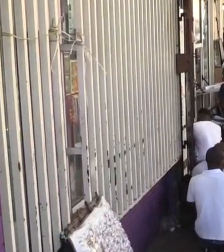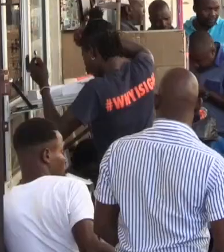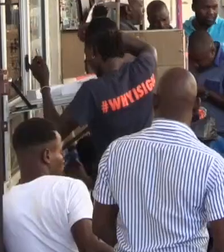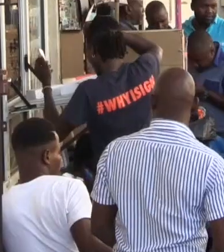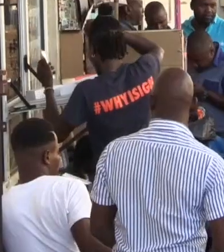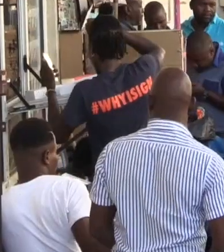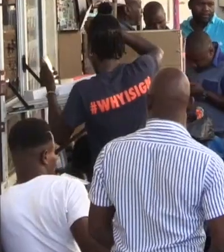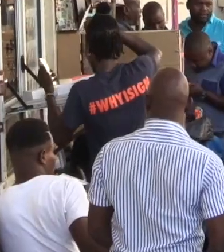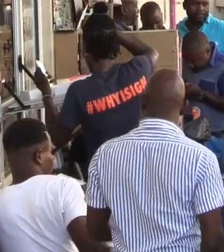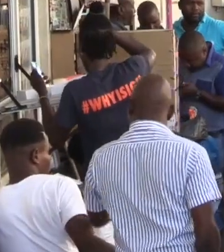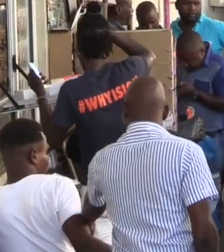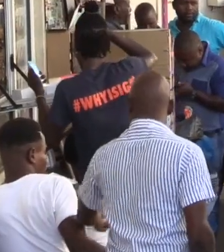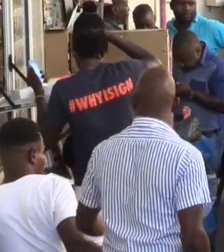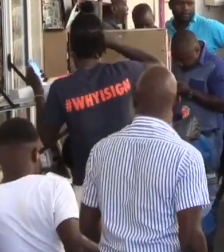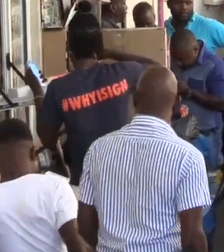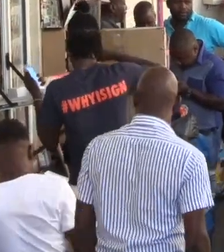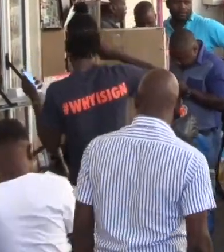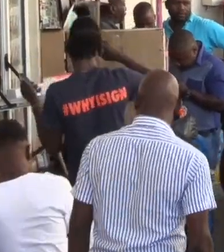Acompanhamos, sobretudo,